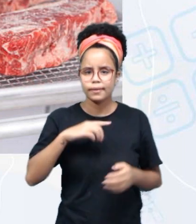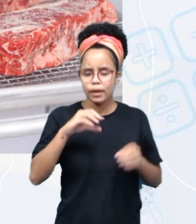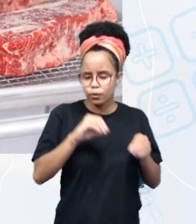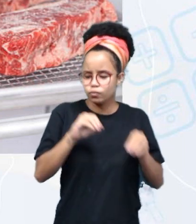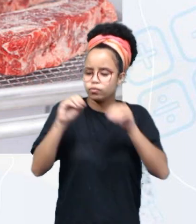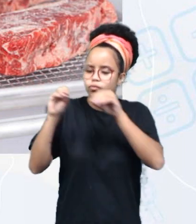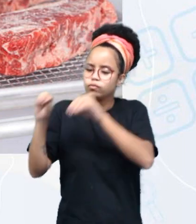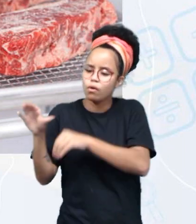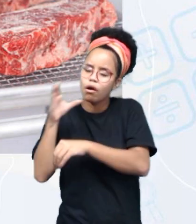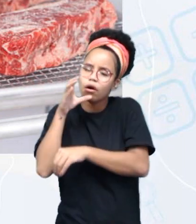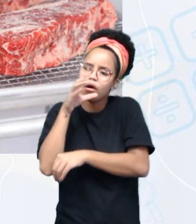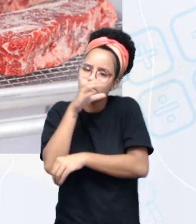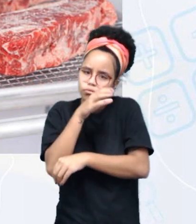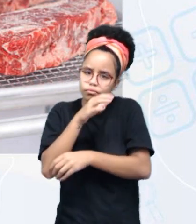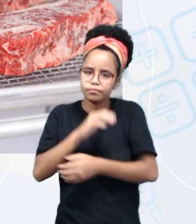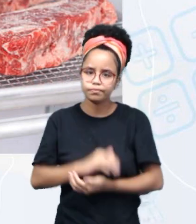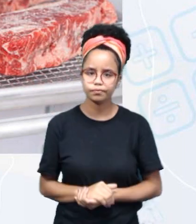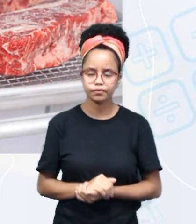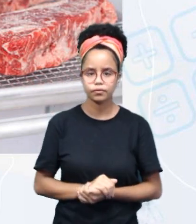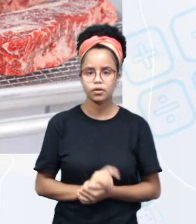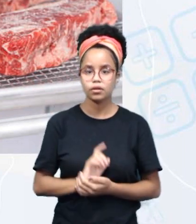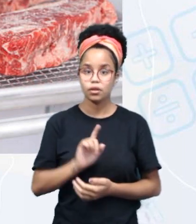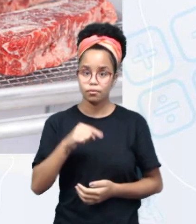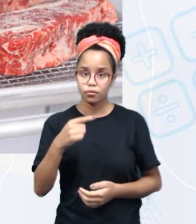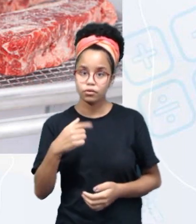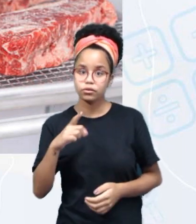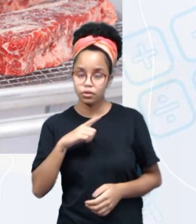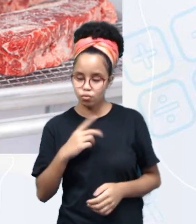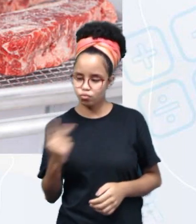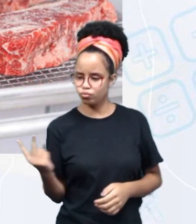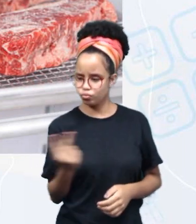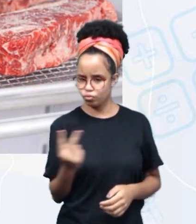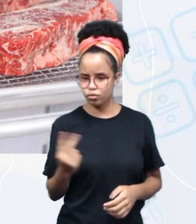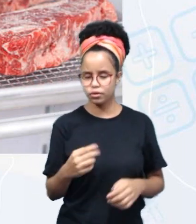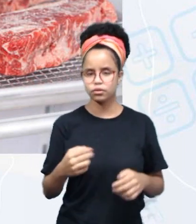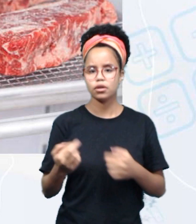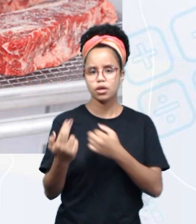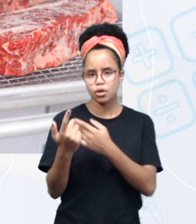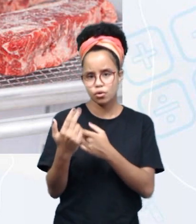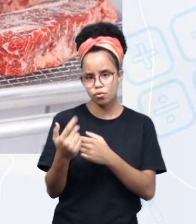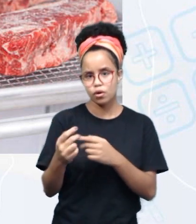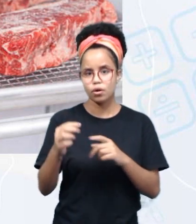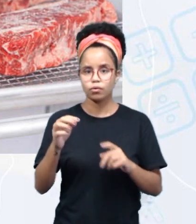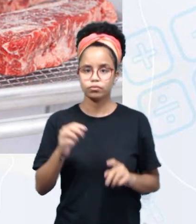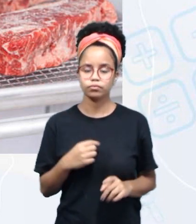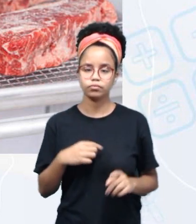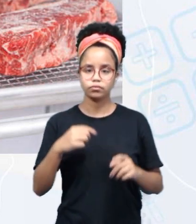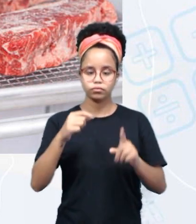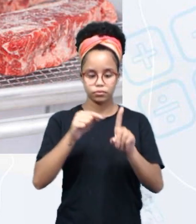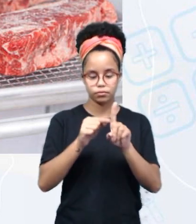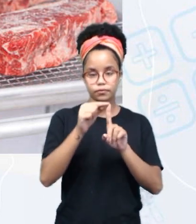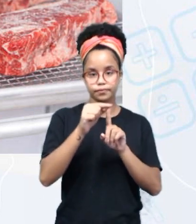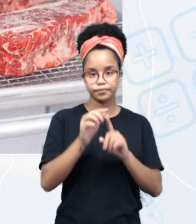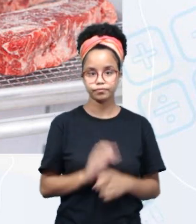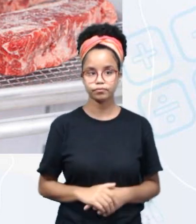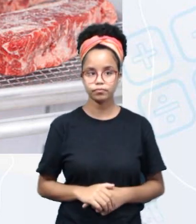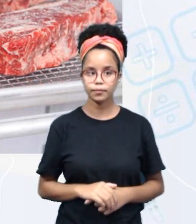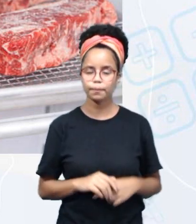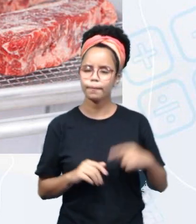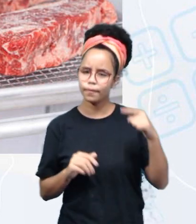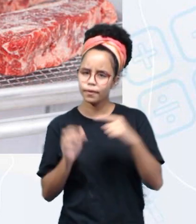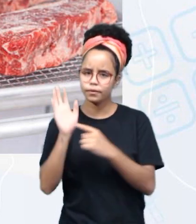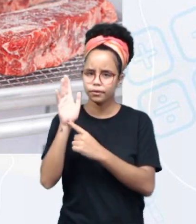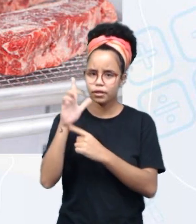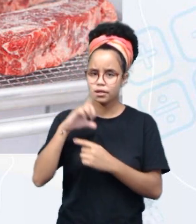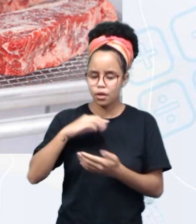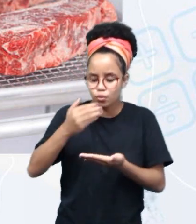forma espontânea, até que ambos passem a apresentar a mesma temperatura. Nessas imagens, nós temos um